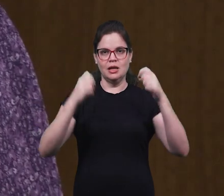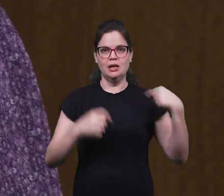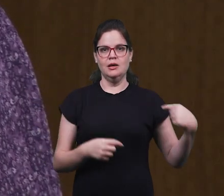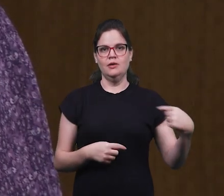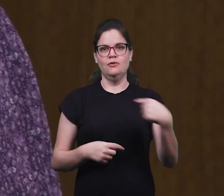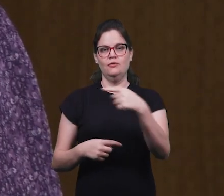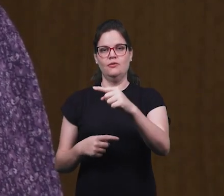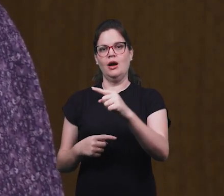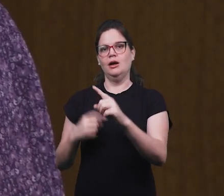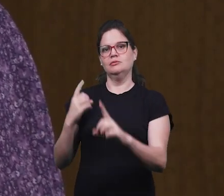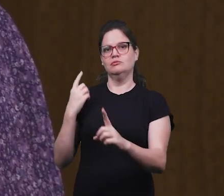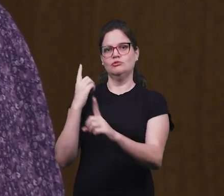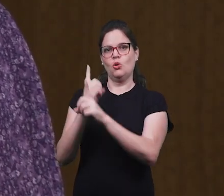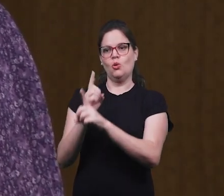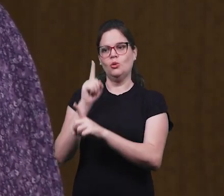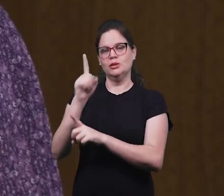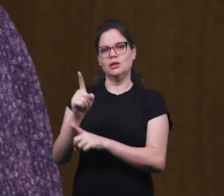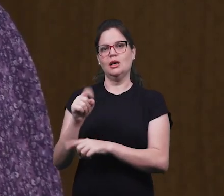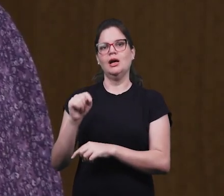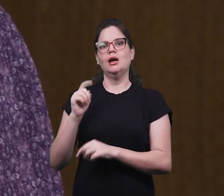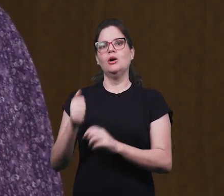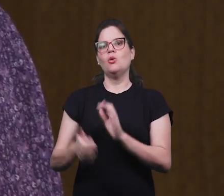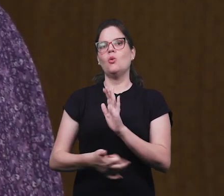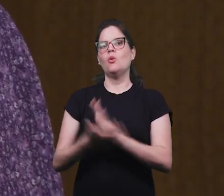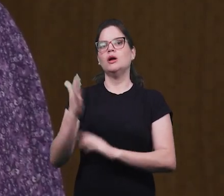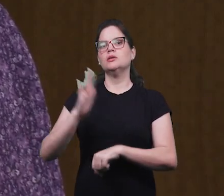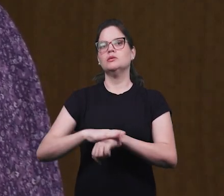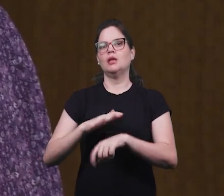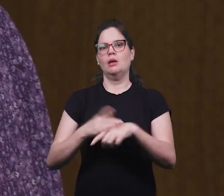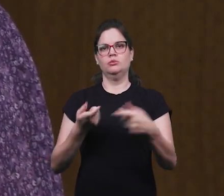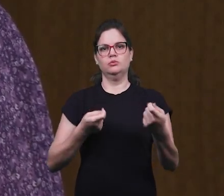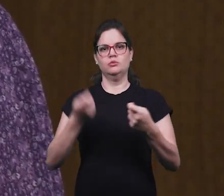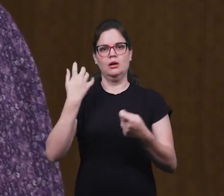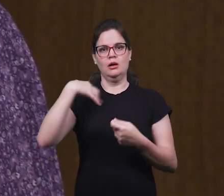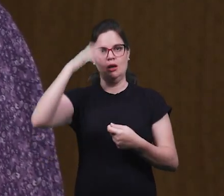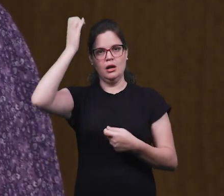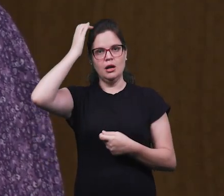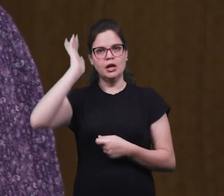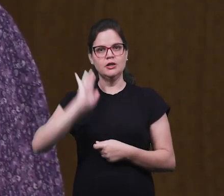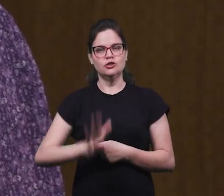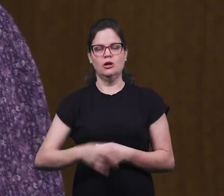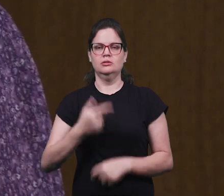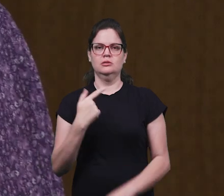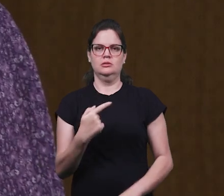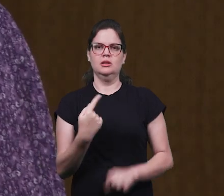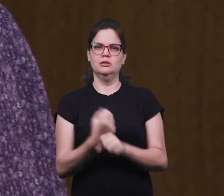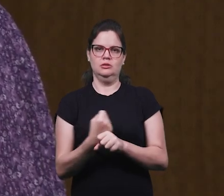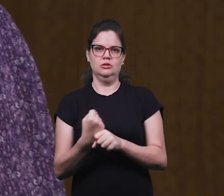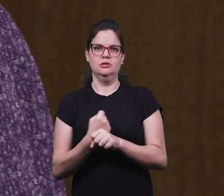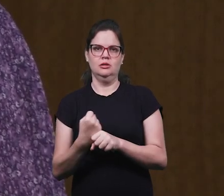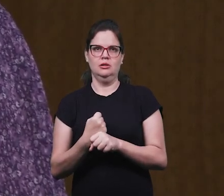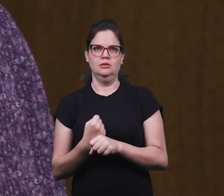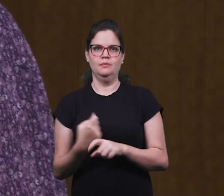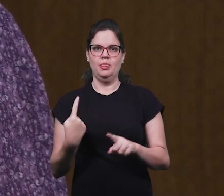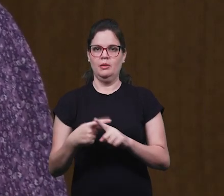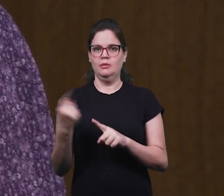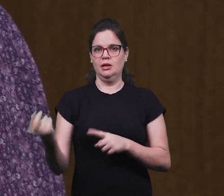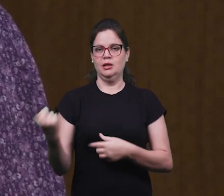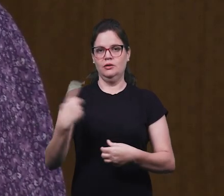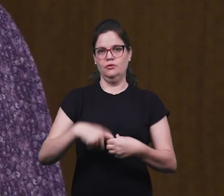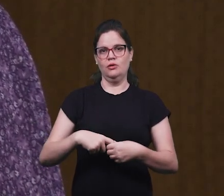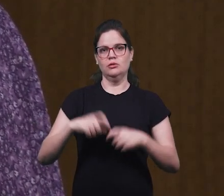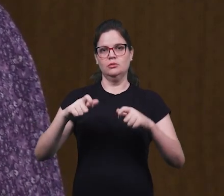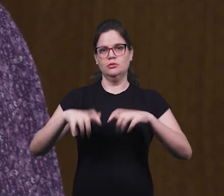ano do seu reinado. Ele volta exatamente como é relatado nos relatos históricos, ele volta para a fortaleza de